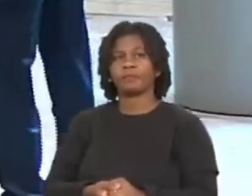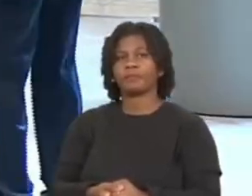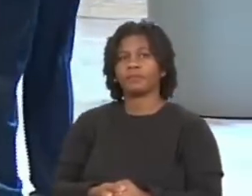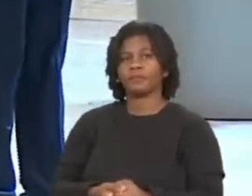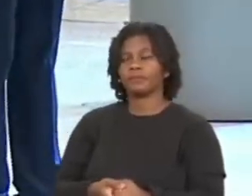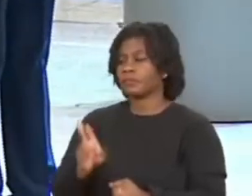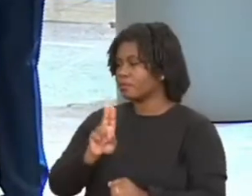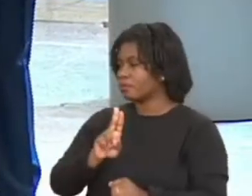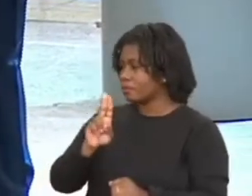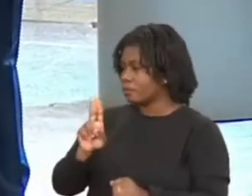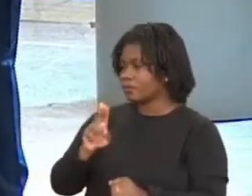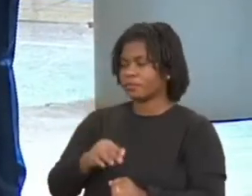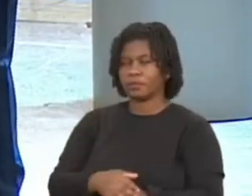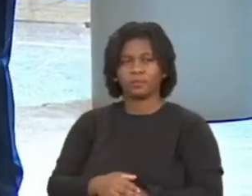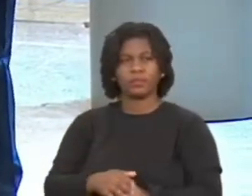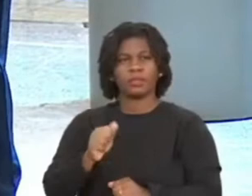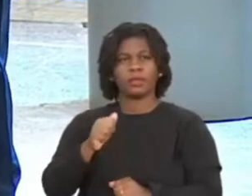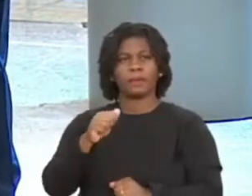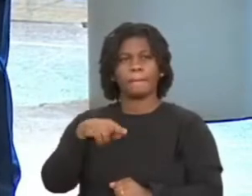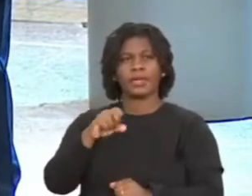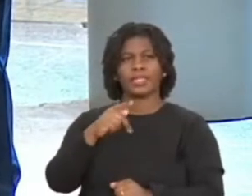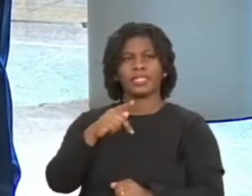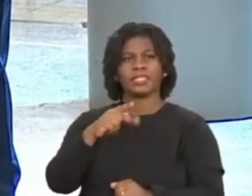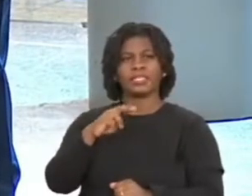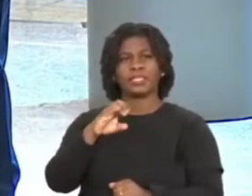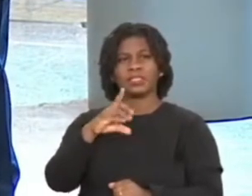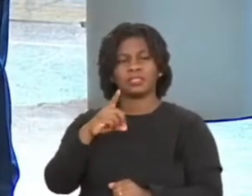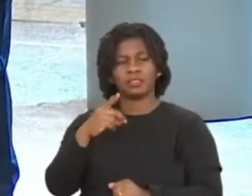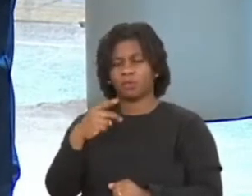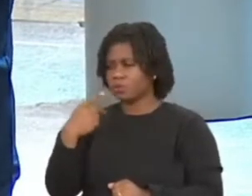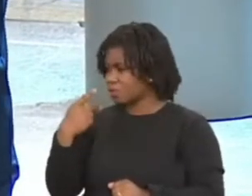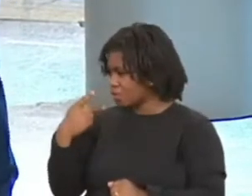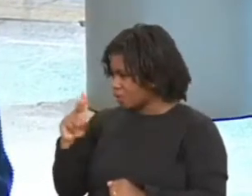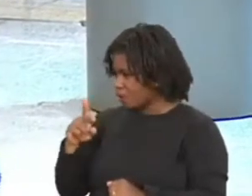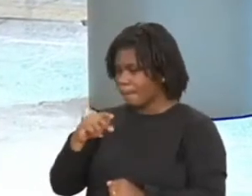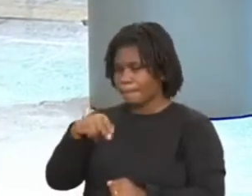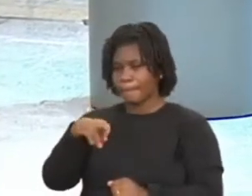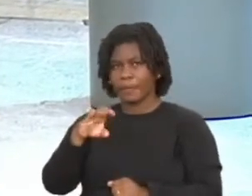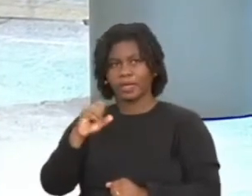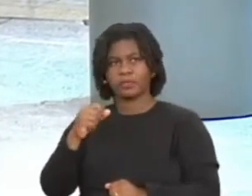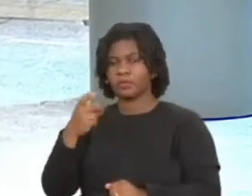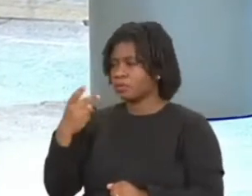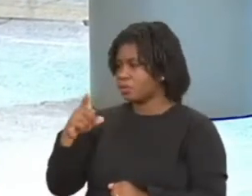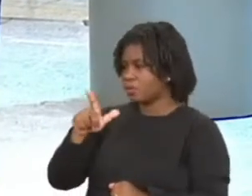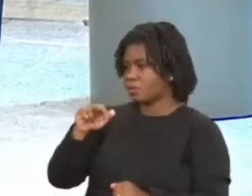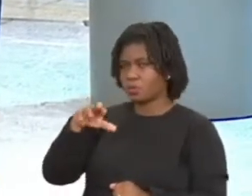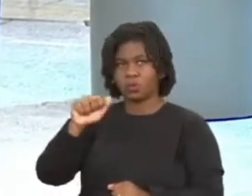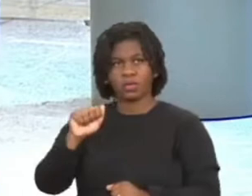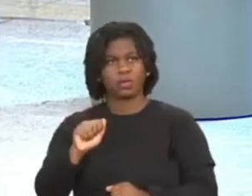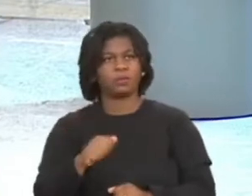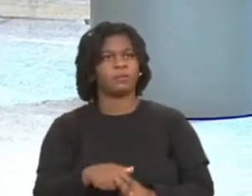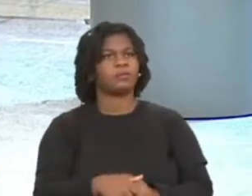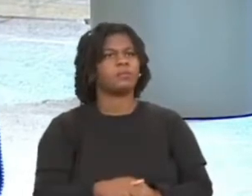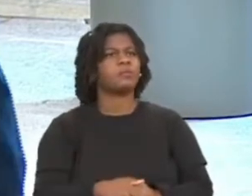e como é o nome da Senhora Aparecida Aparecida o seu Márcio Luan Luan é